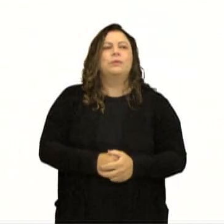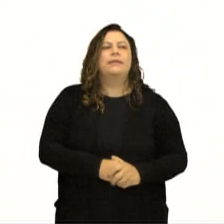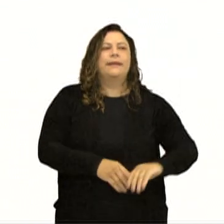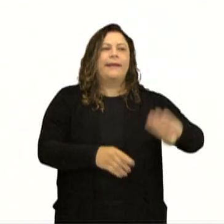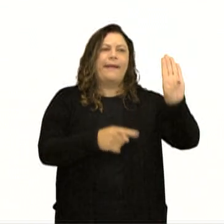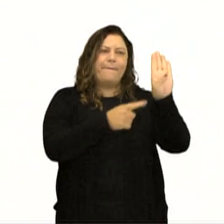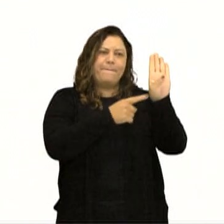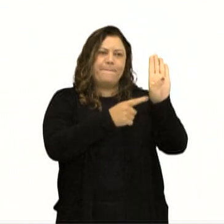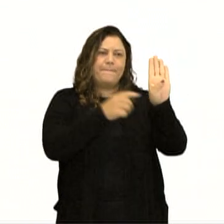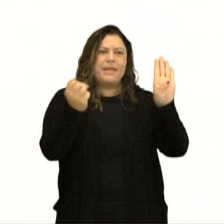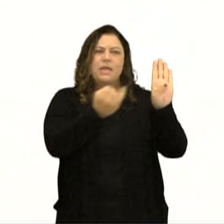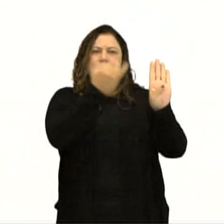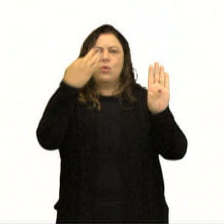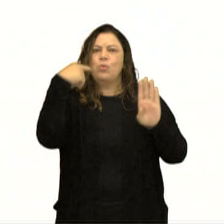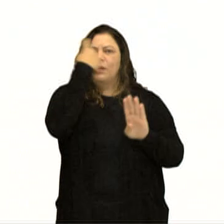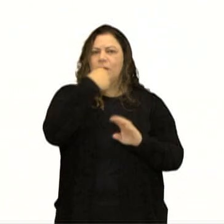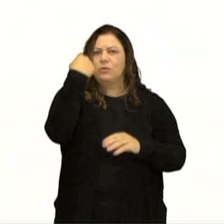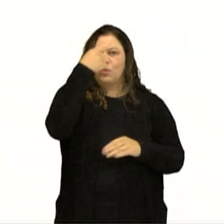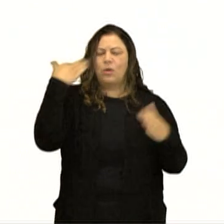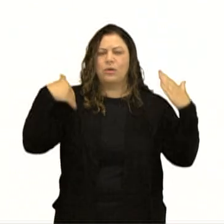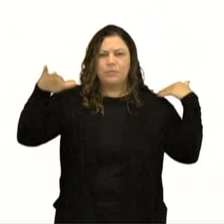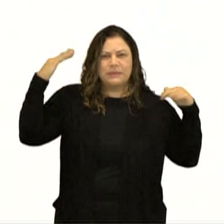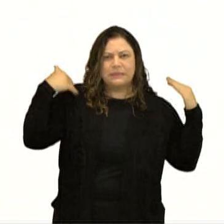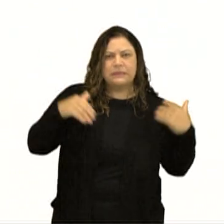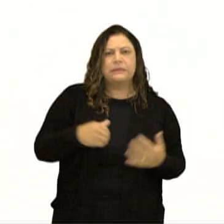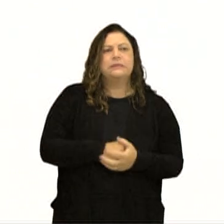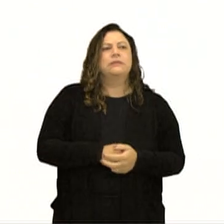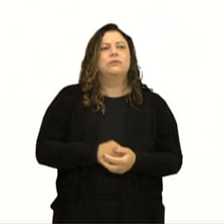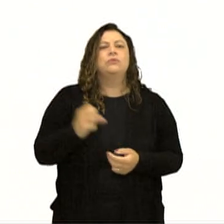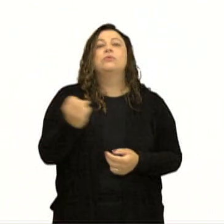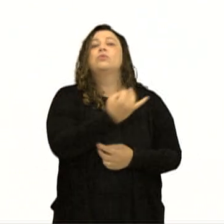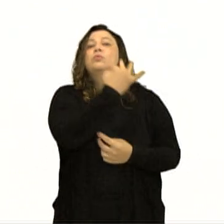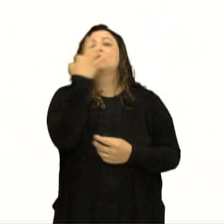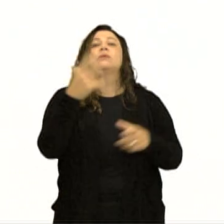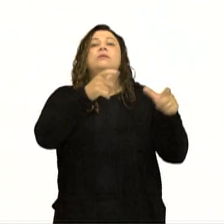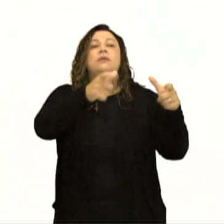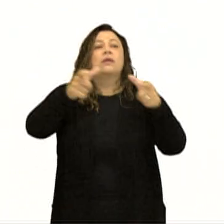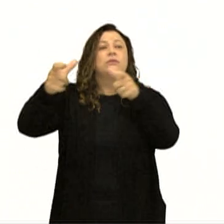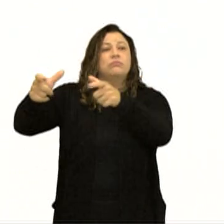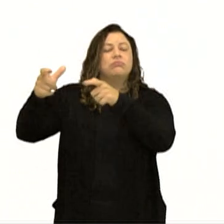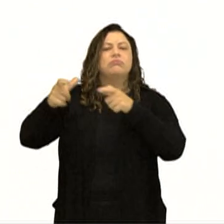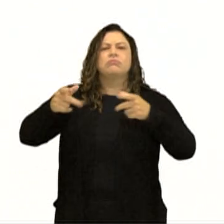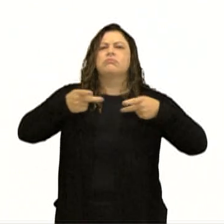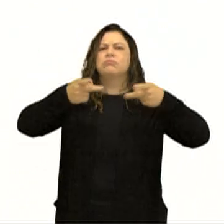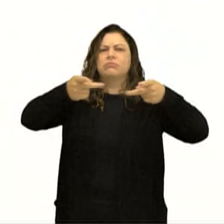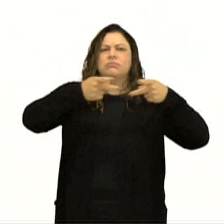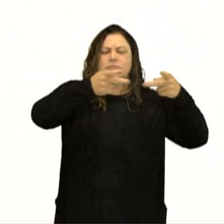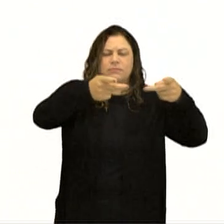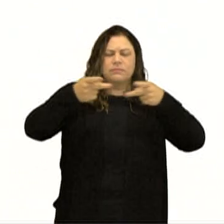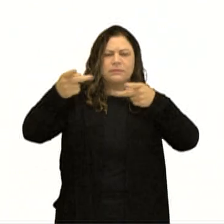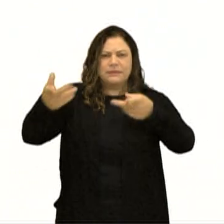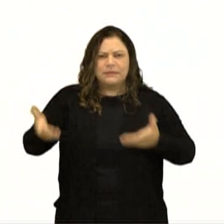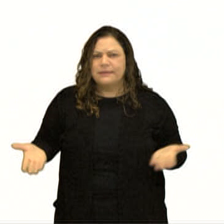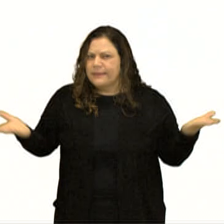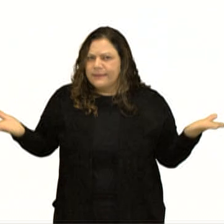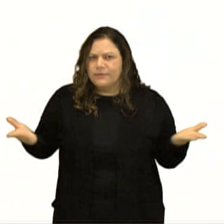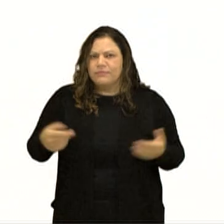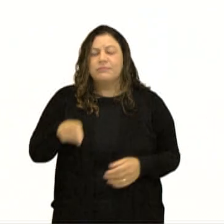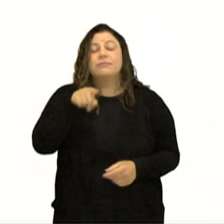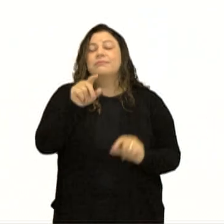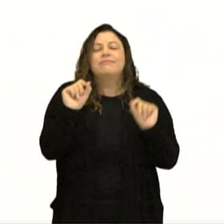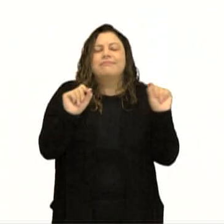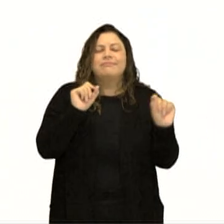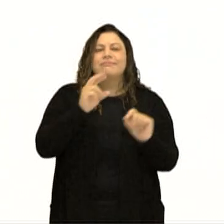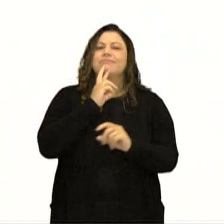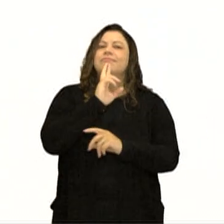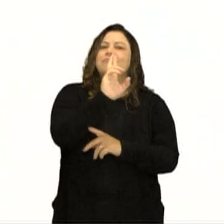de horas do passeio. Ou letra C, a quantidade de locais visitados durante esse passeio. O que você acha? Então responde